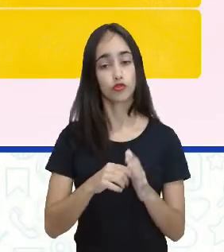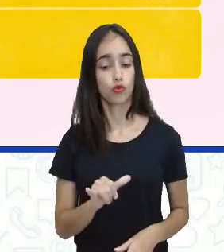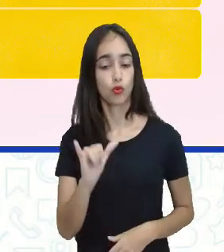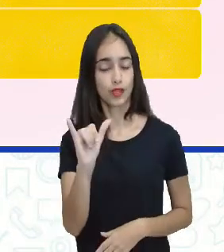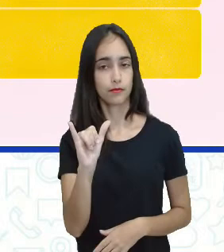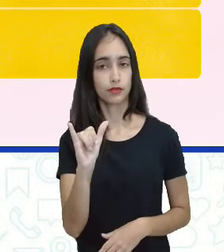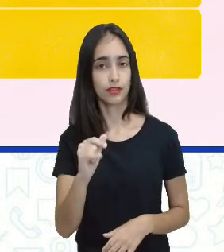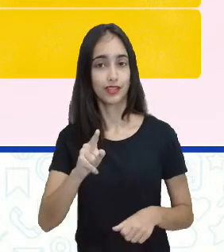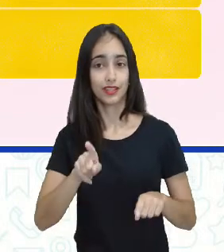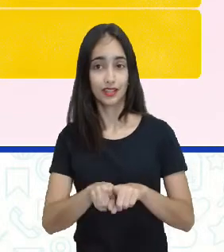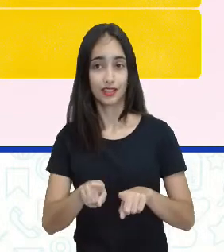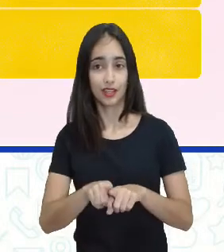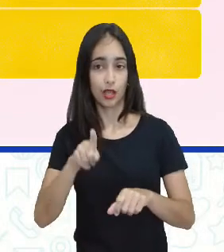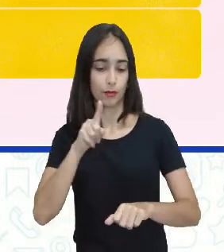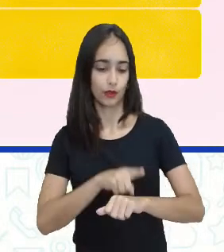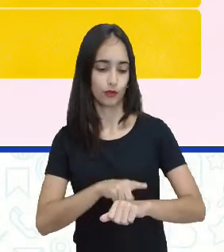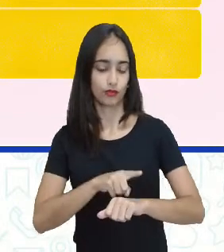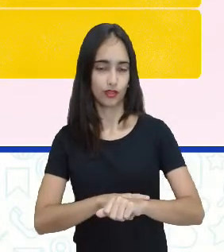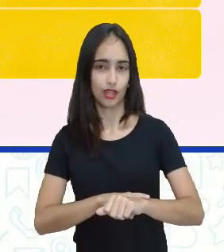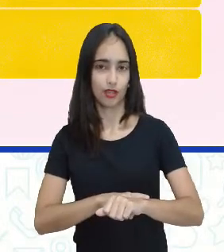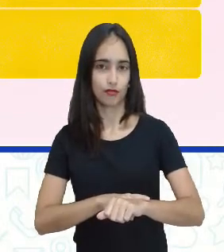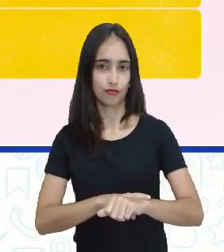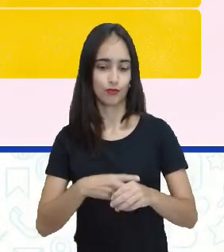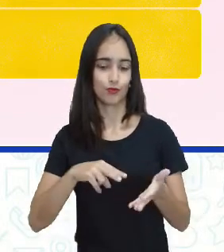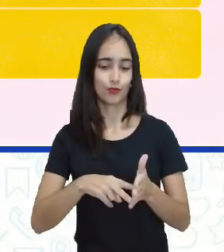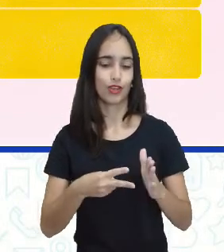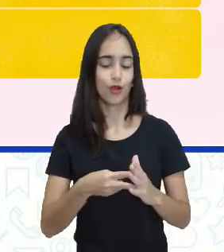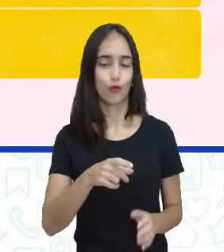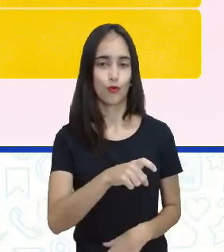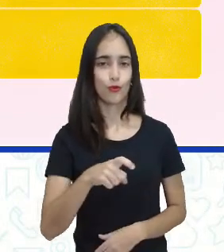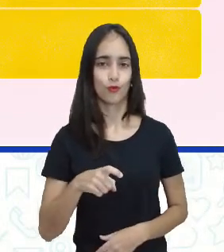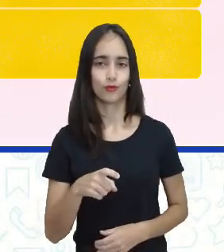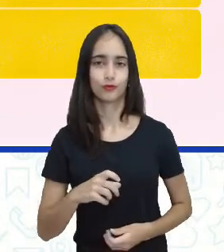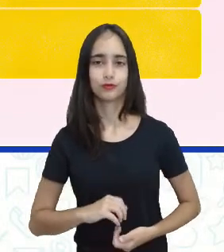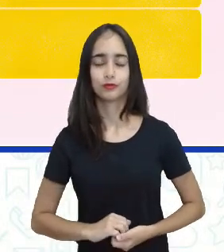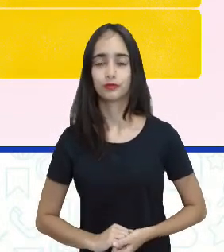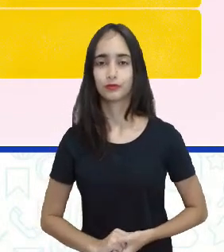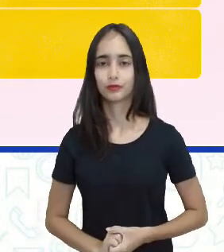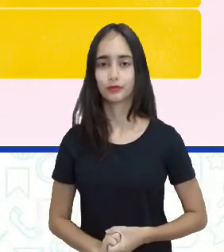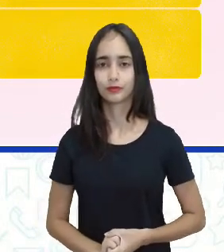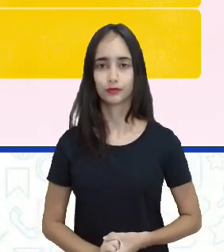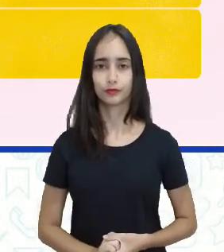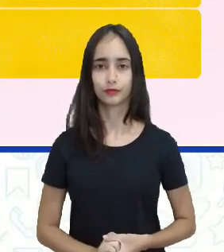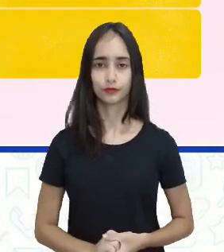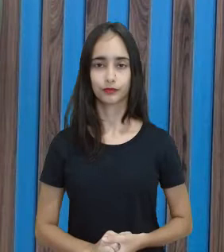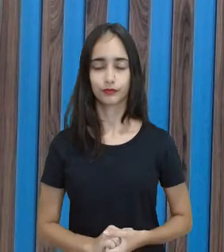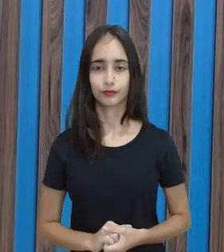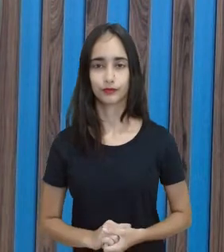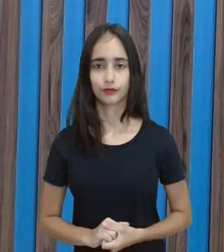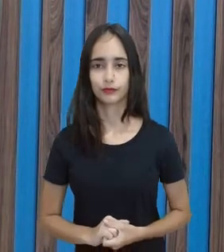o tempo, que vai corresponder às informações do eixo de x.